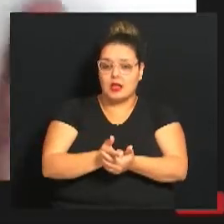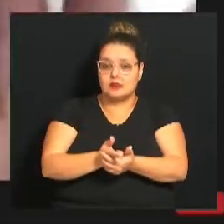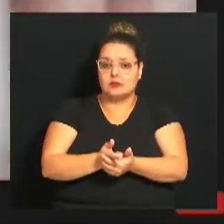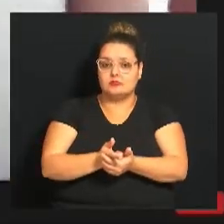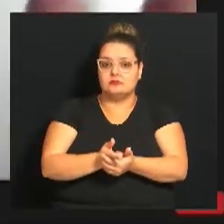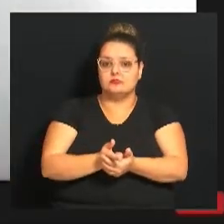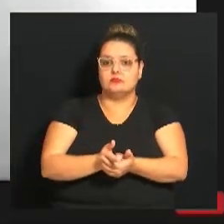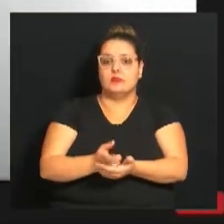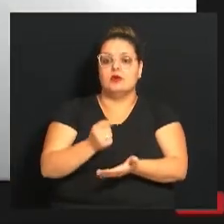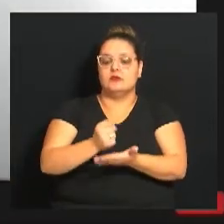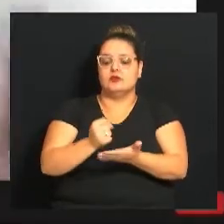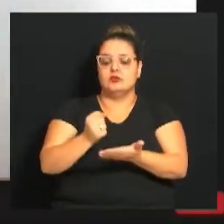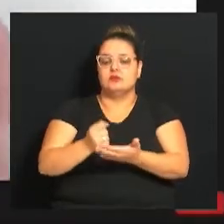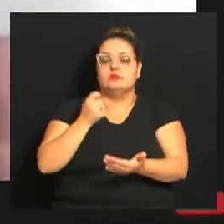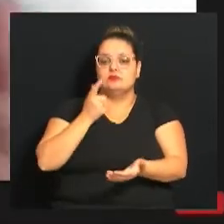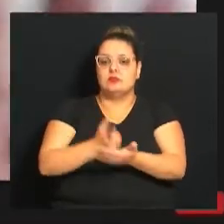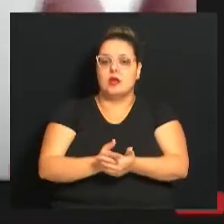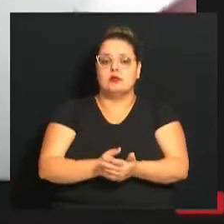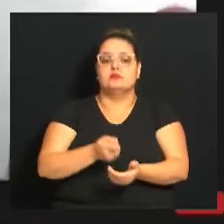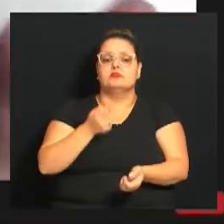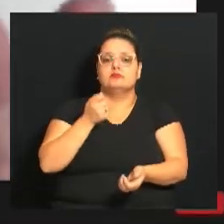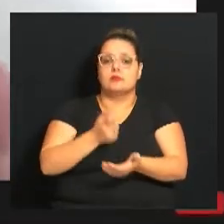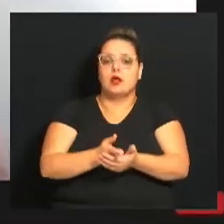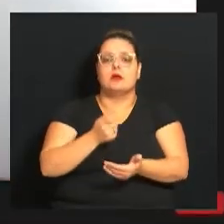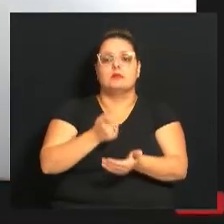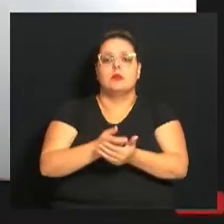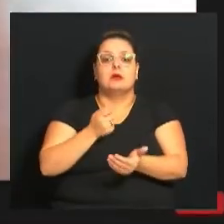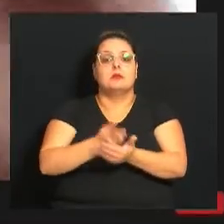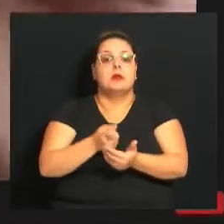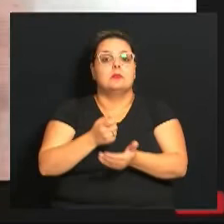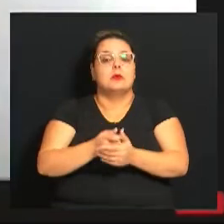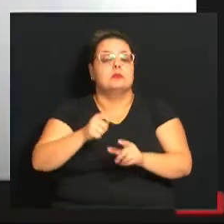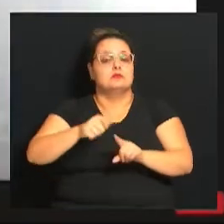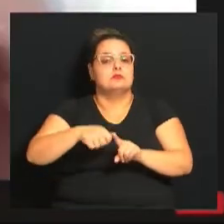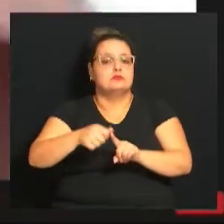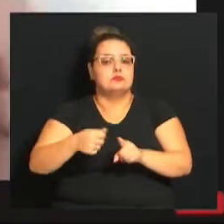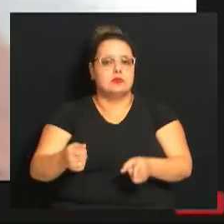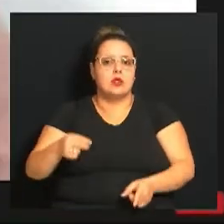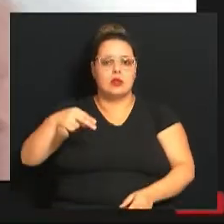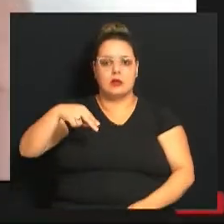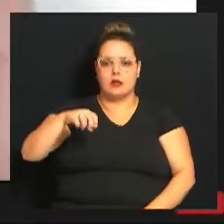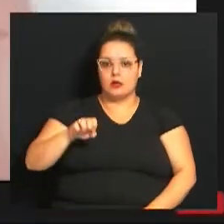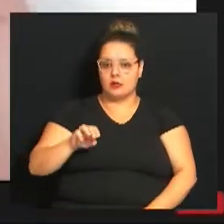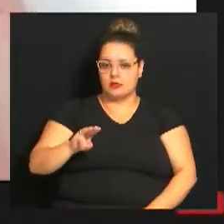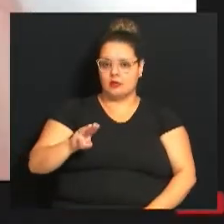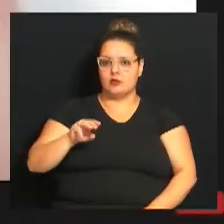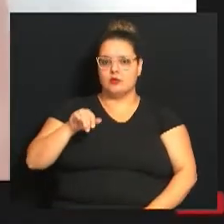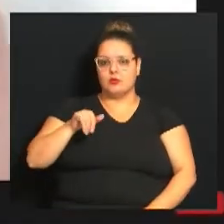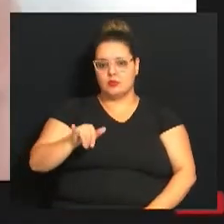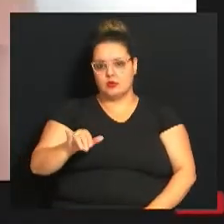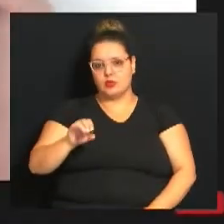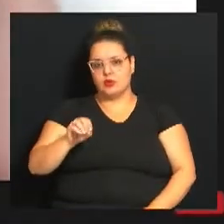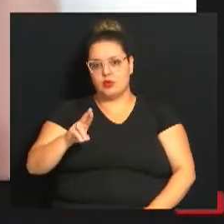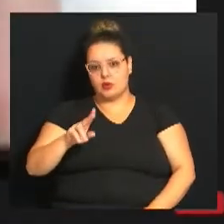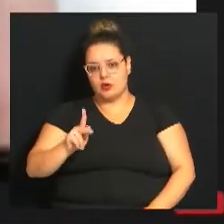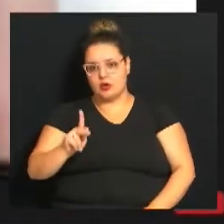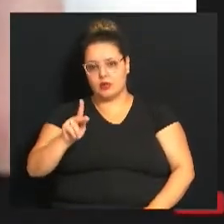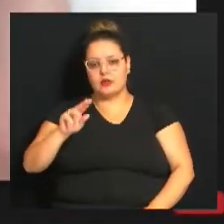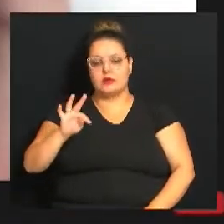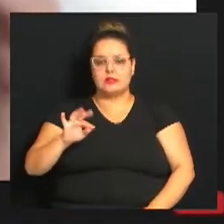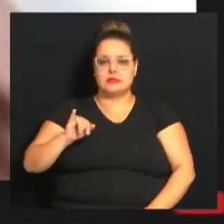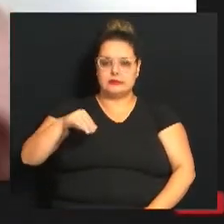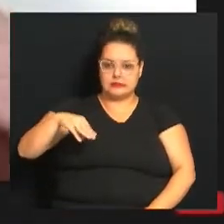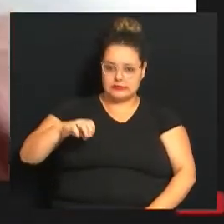do ambiente. O New York Times conseguiu manter a receita alta, pode até diminuir a tiragem do jornal, mas